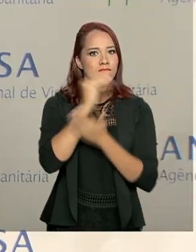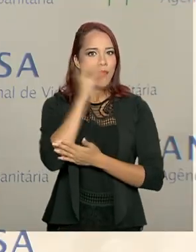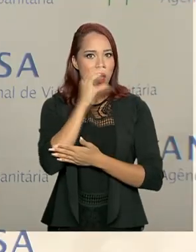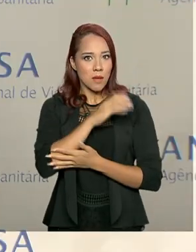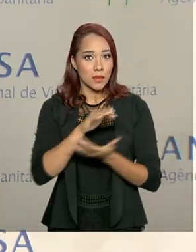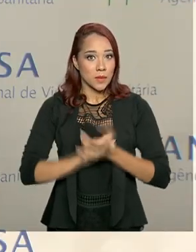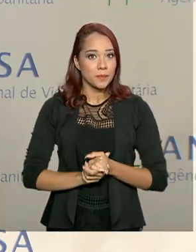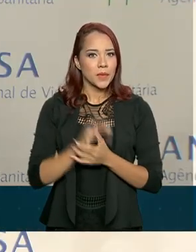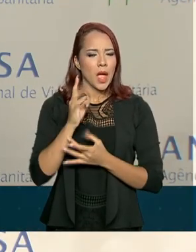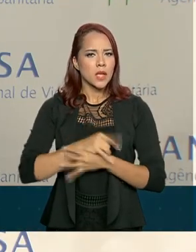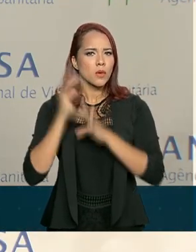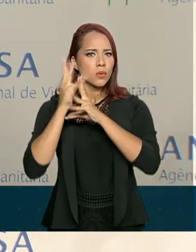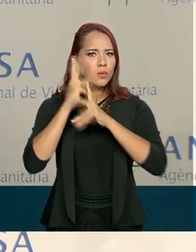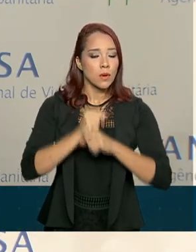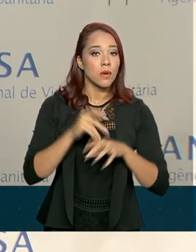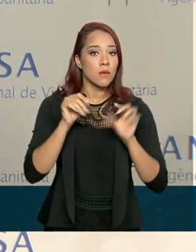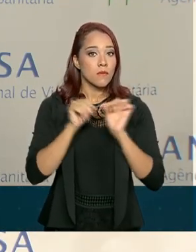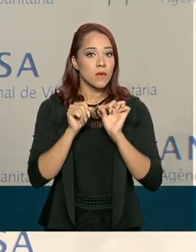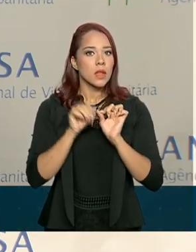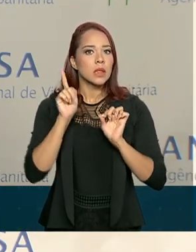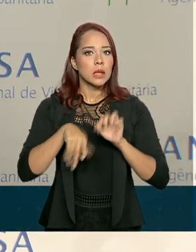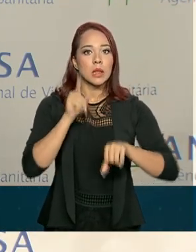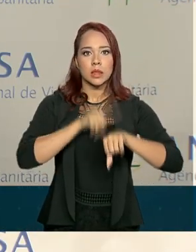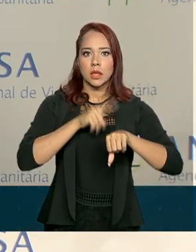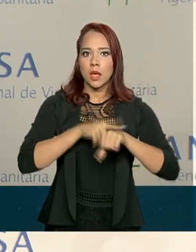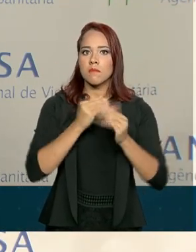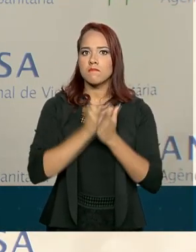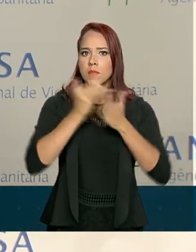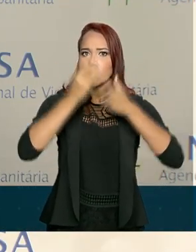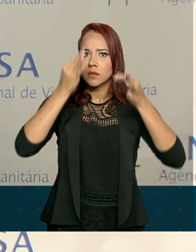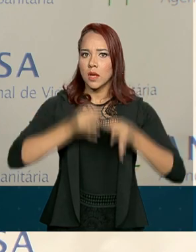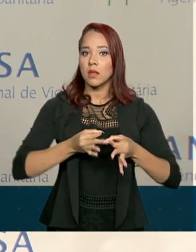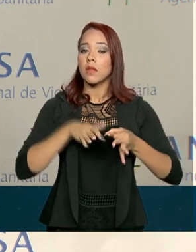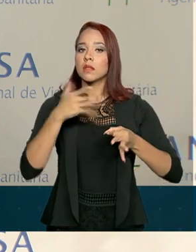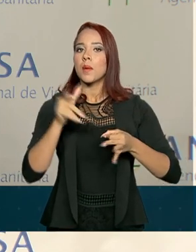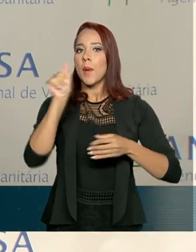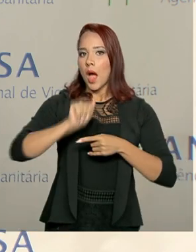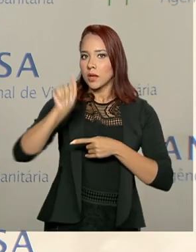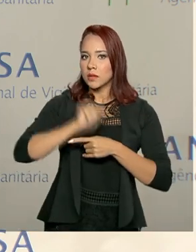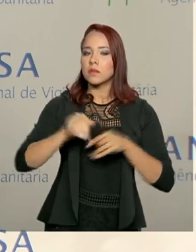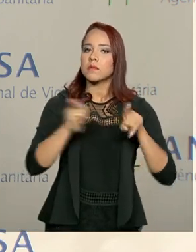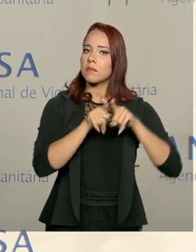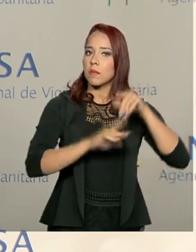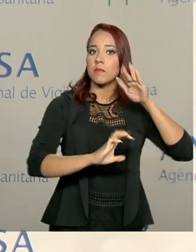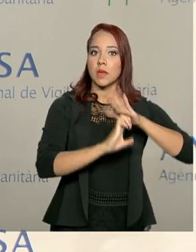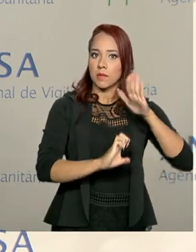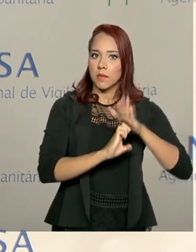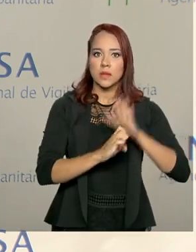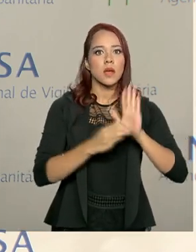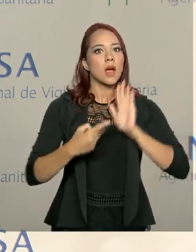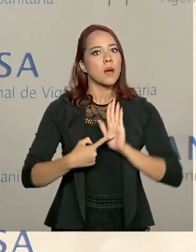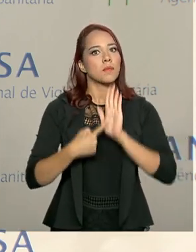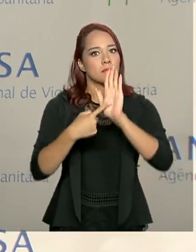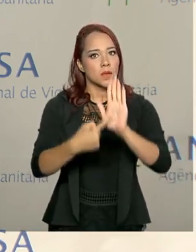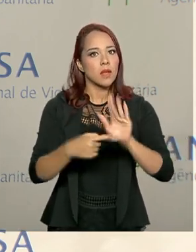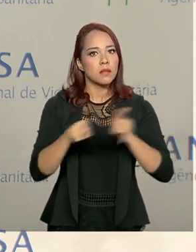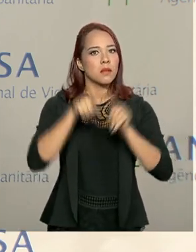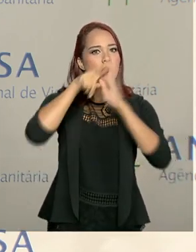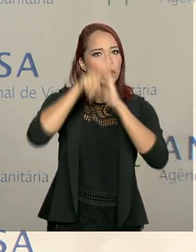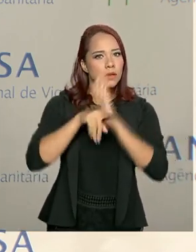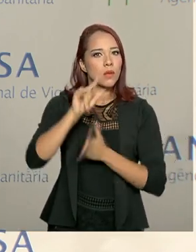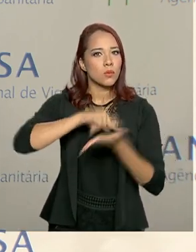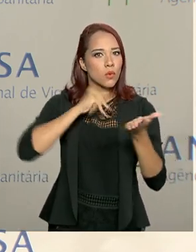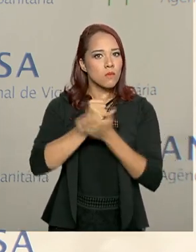Essa resolução, ela traz prazos mais céleres, tanto para a agência quanto para a empresa apresentarem e analisarem os